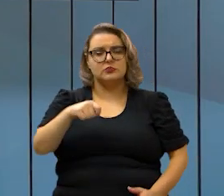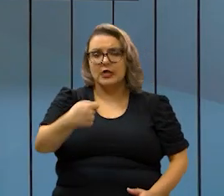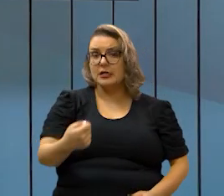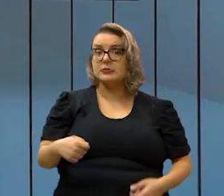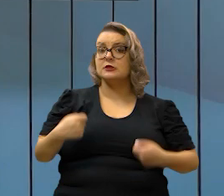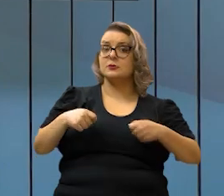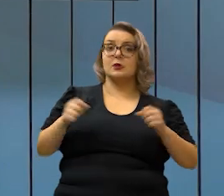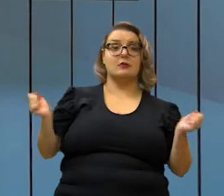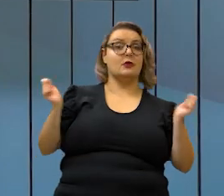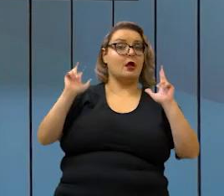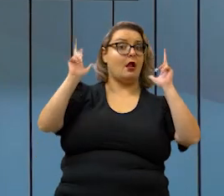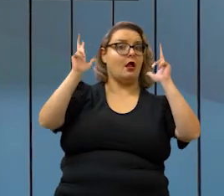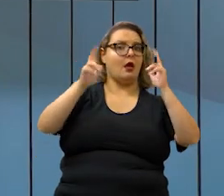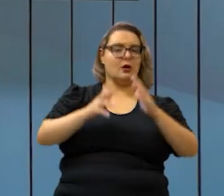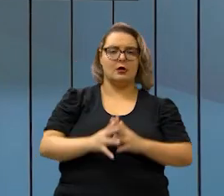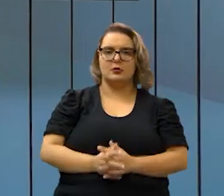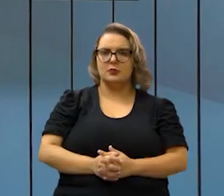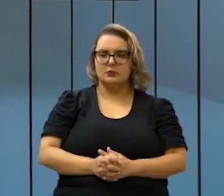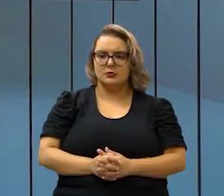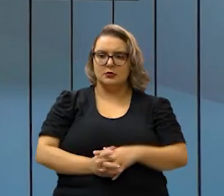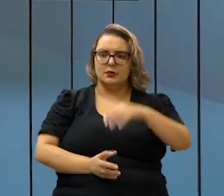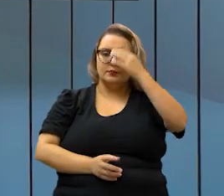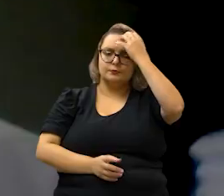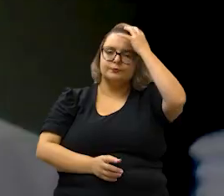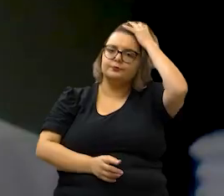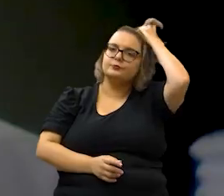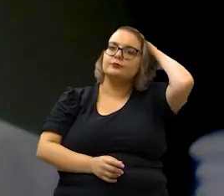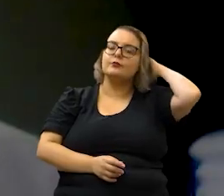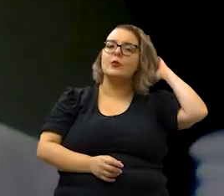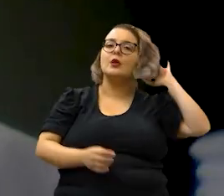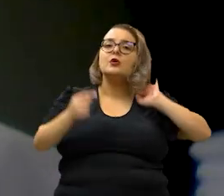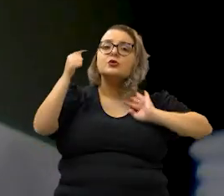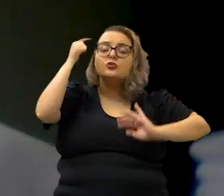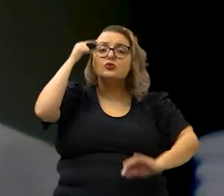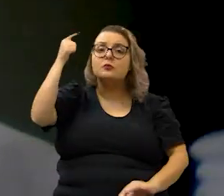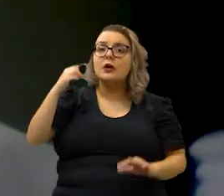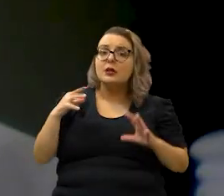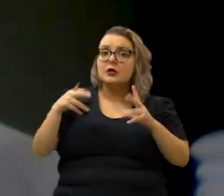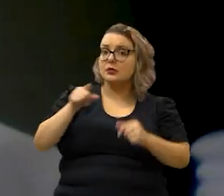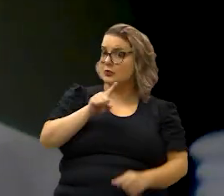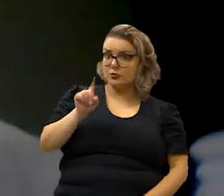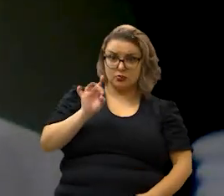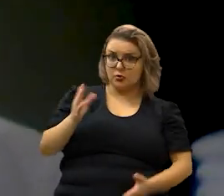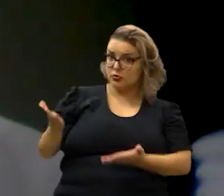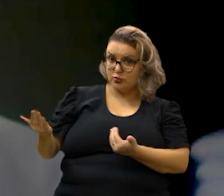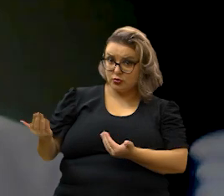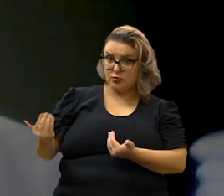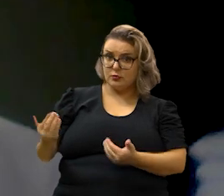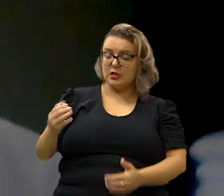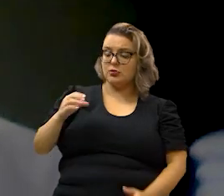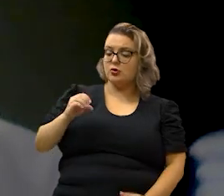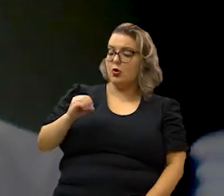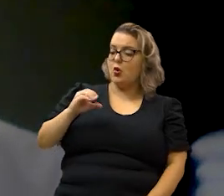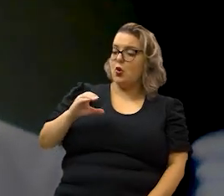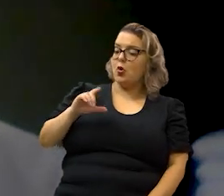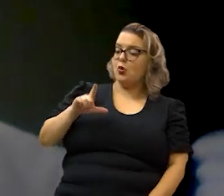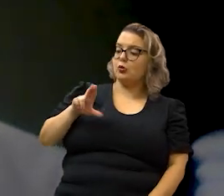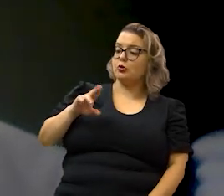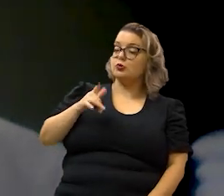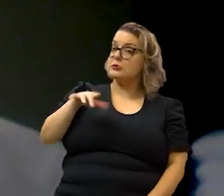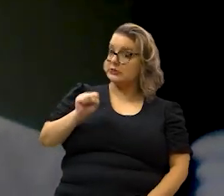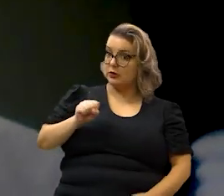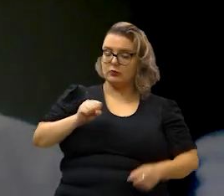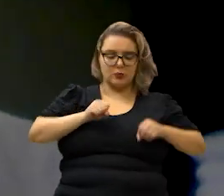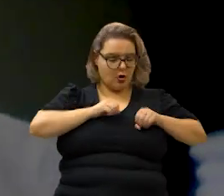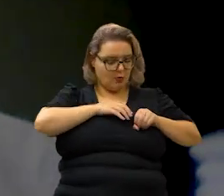eles precisam ficar aí atentos. De uma maneira geral, não só nos jovens, mas a oclusão dessa